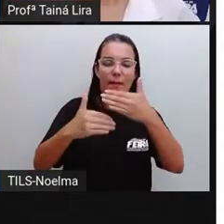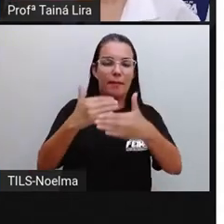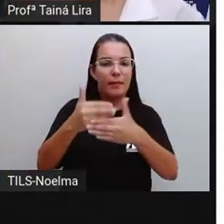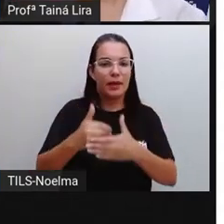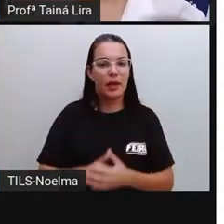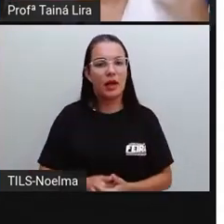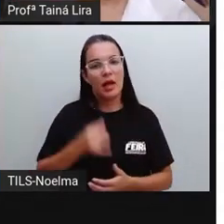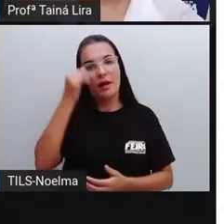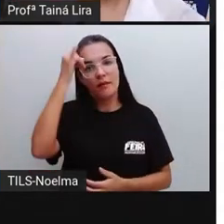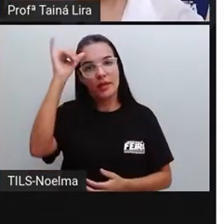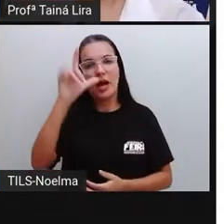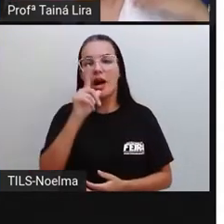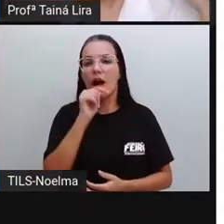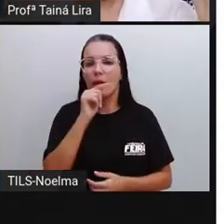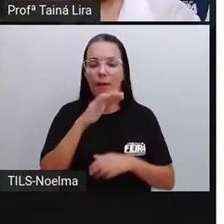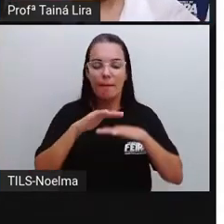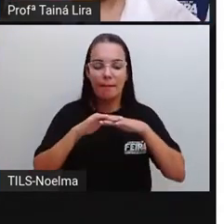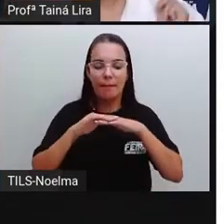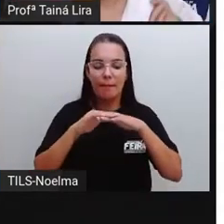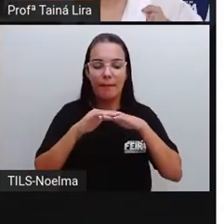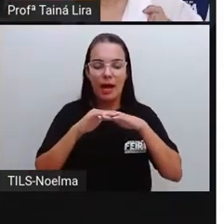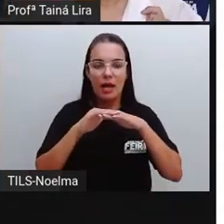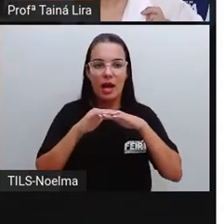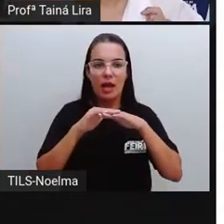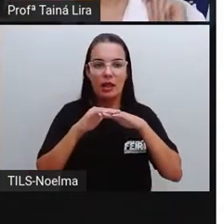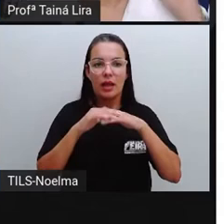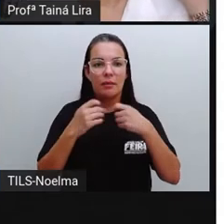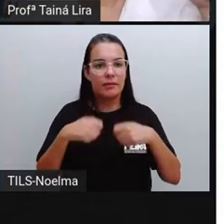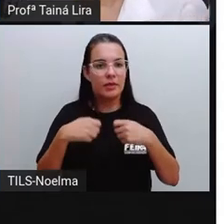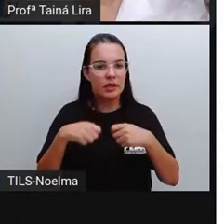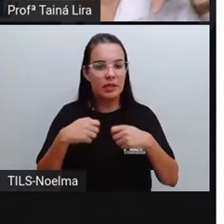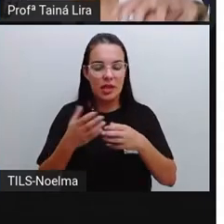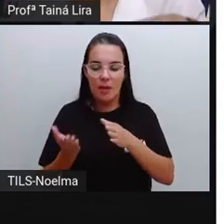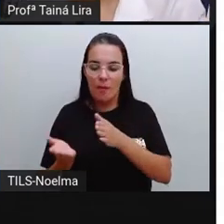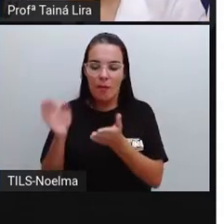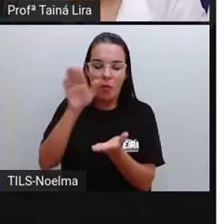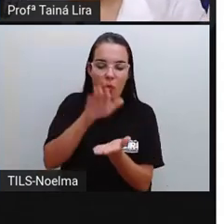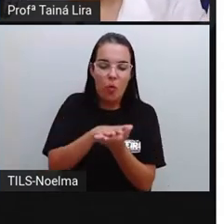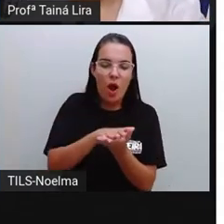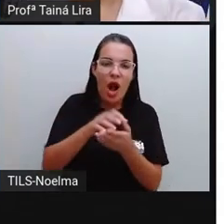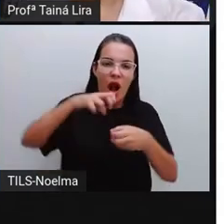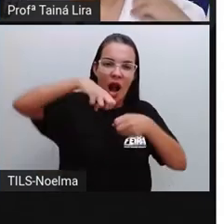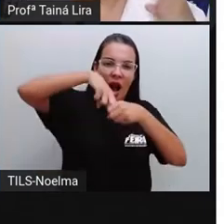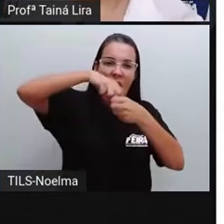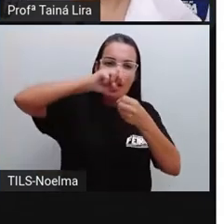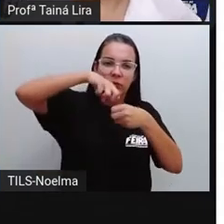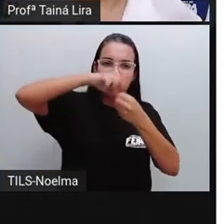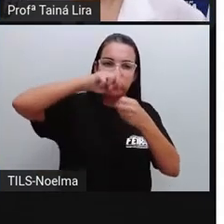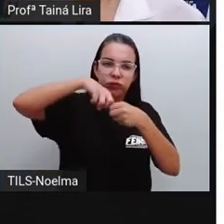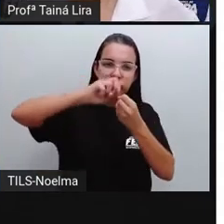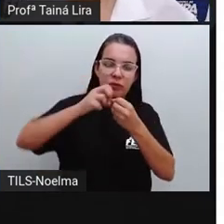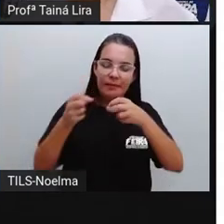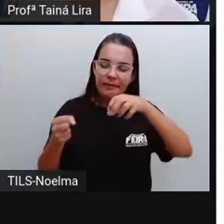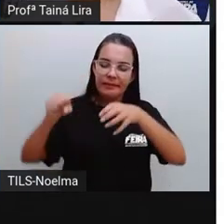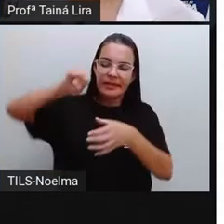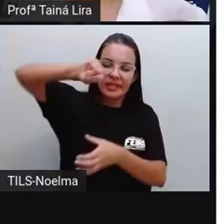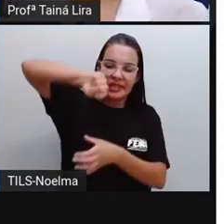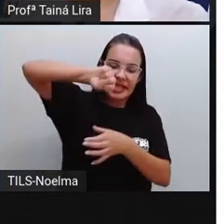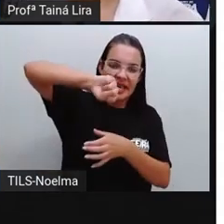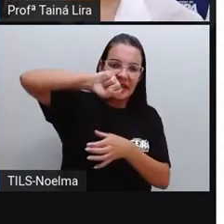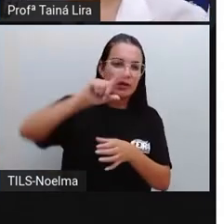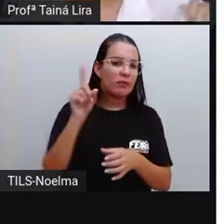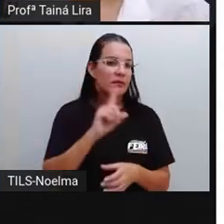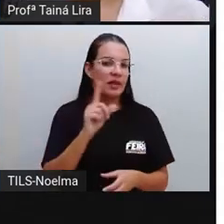reproduzindo, evitar deixar a água parada, tá? Virar as garrafas aí com a boca para baixo, não deixar a